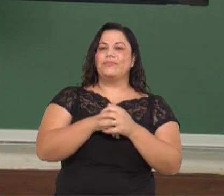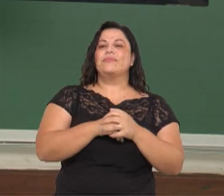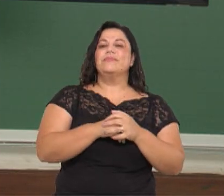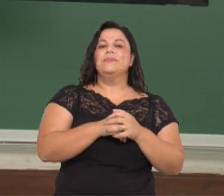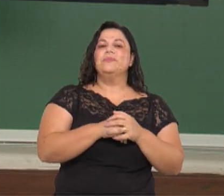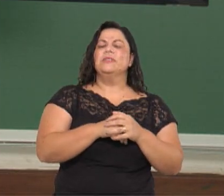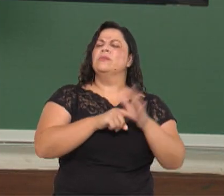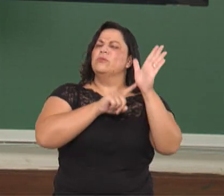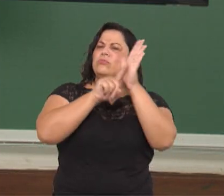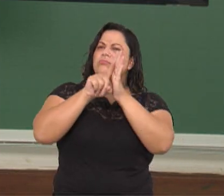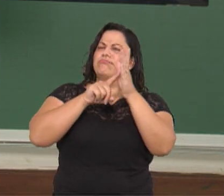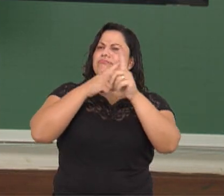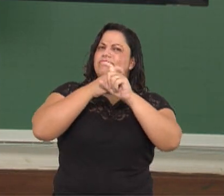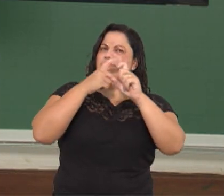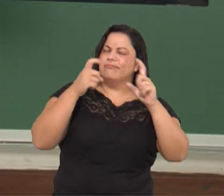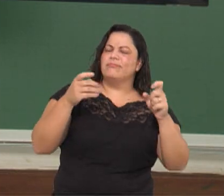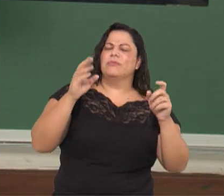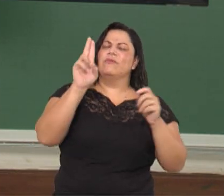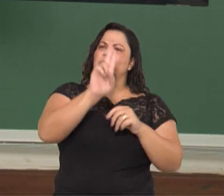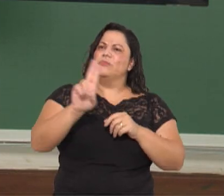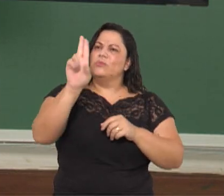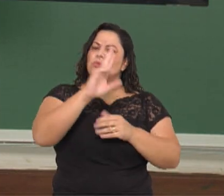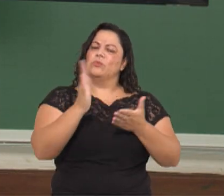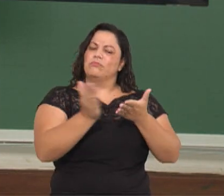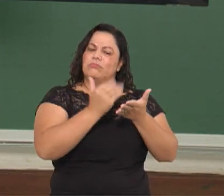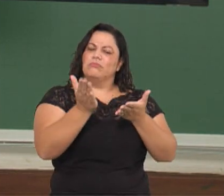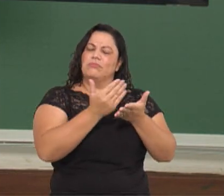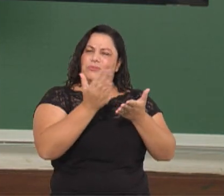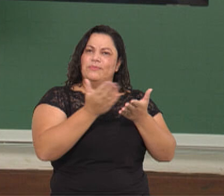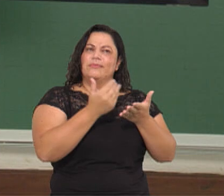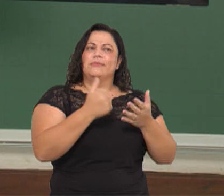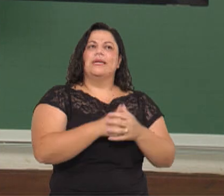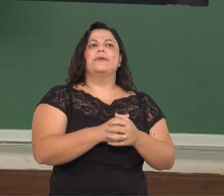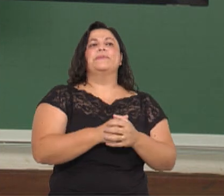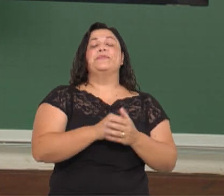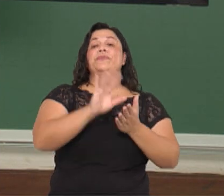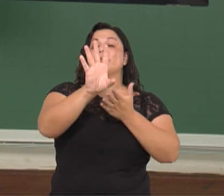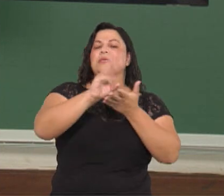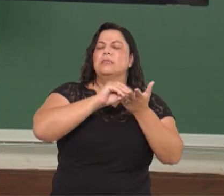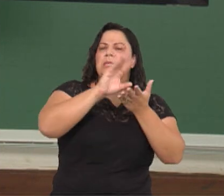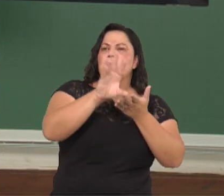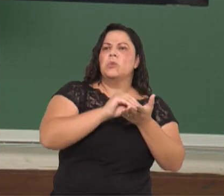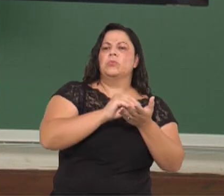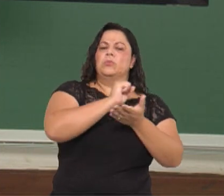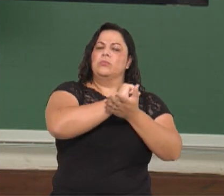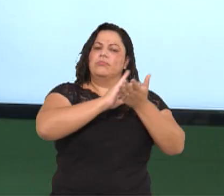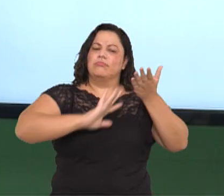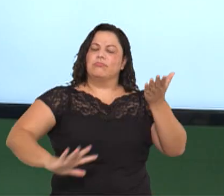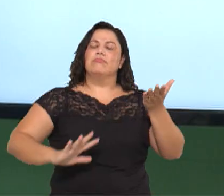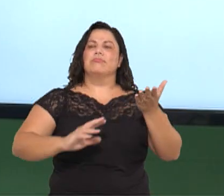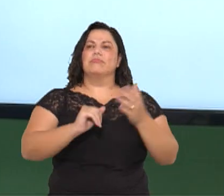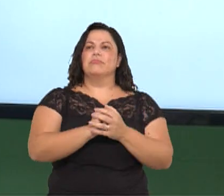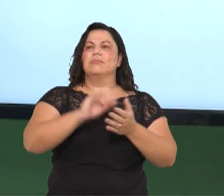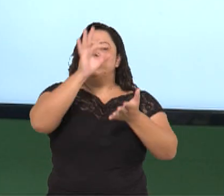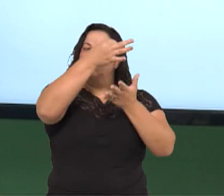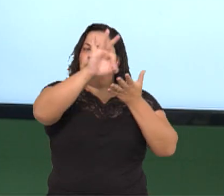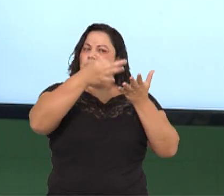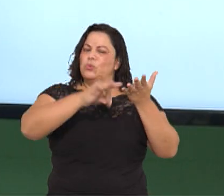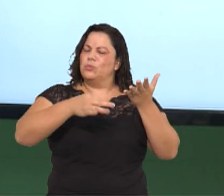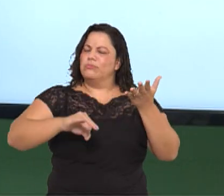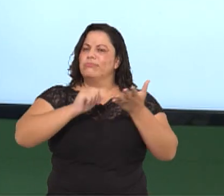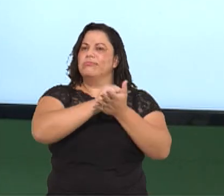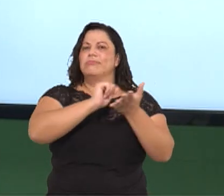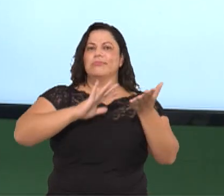ciências, nós vamos usar o caderno. Vocês anotam os conceitos, vocês anotam o exercício, a gente corrige a nossa